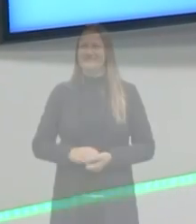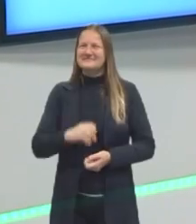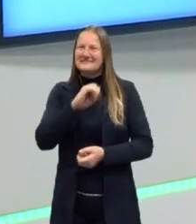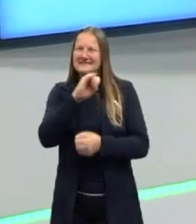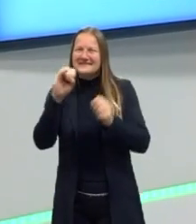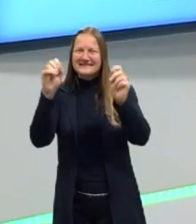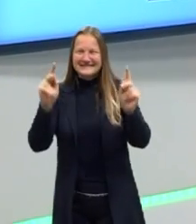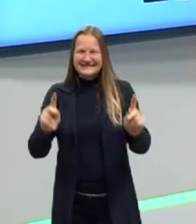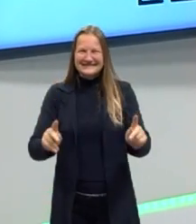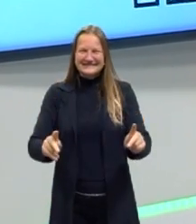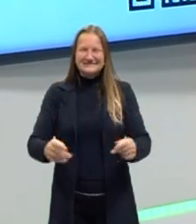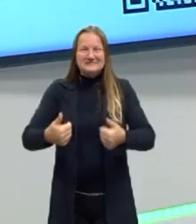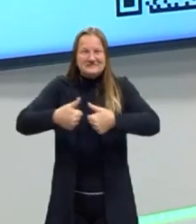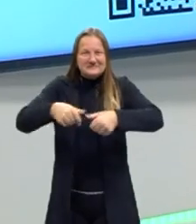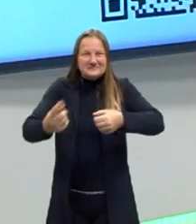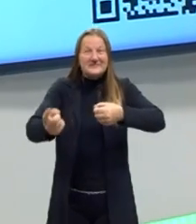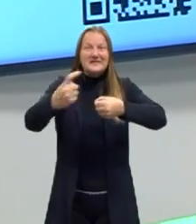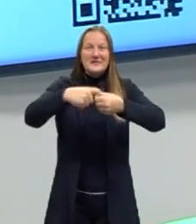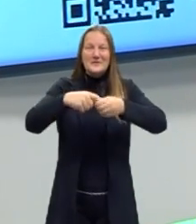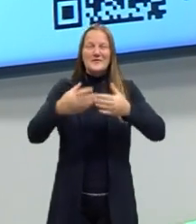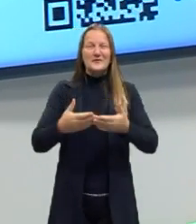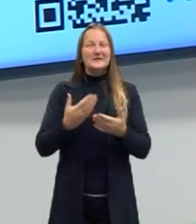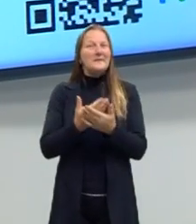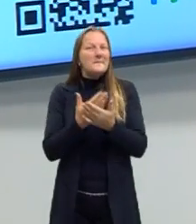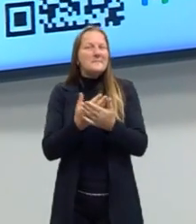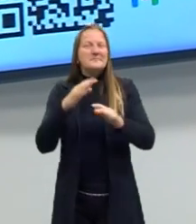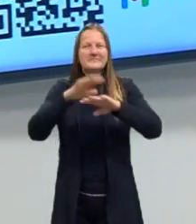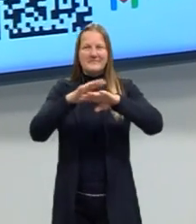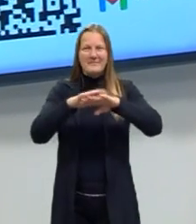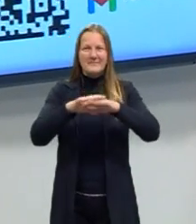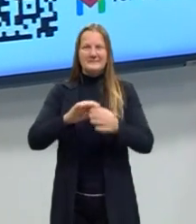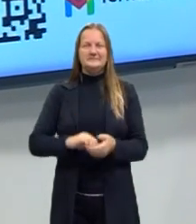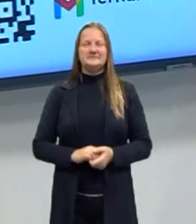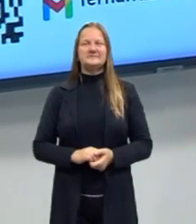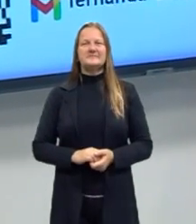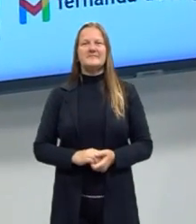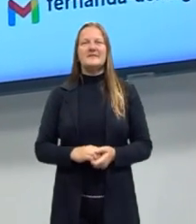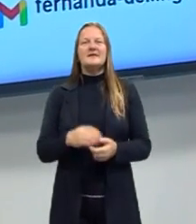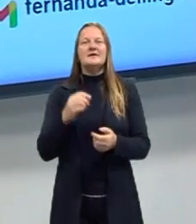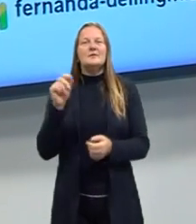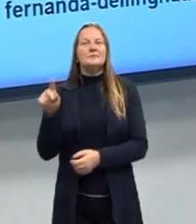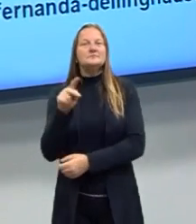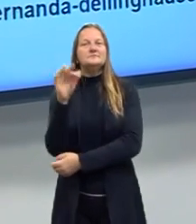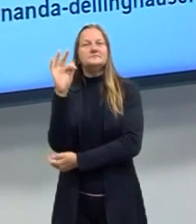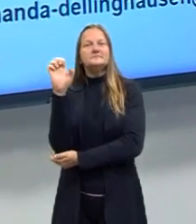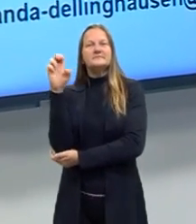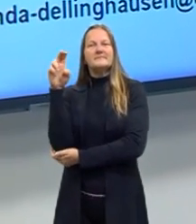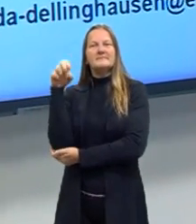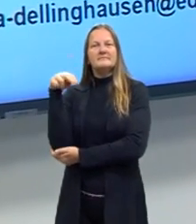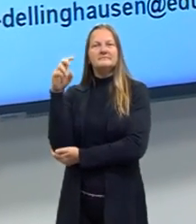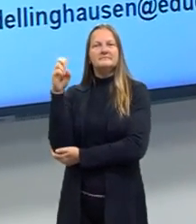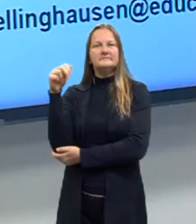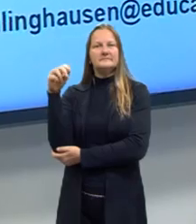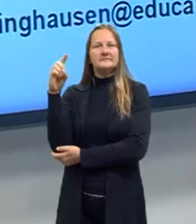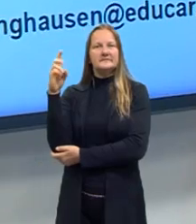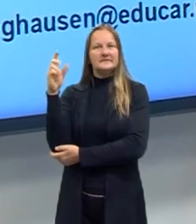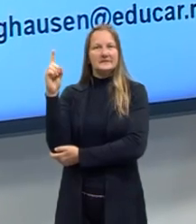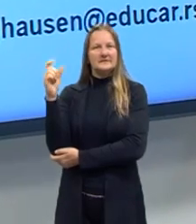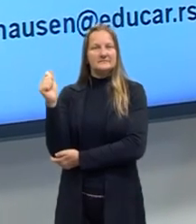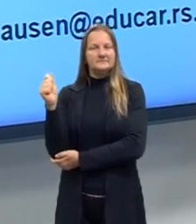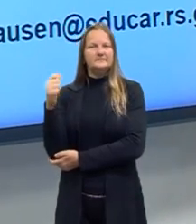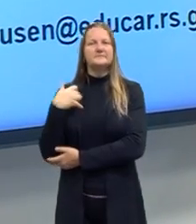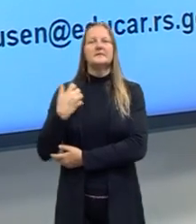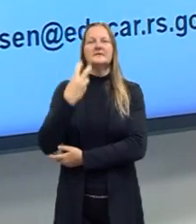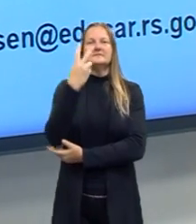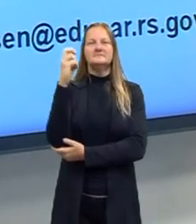oi oi pessoas estamos de volta já para mais uma aula de matemática eu sou a Prof Fernanda tenho 25 anos